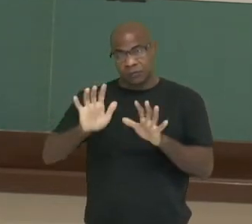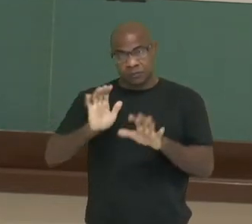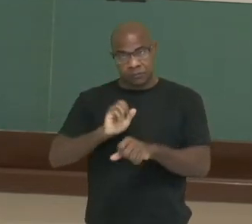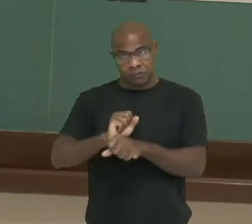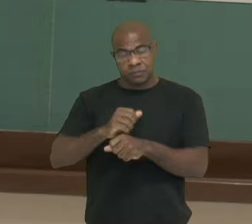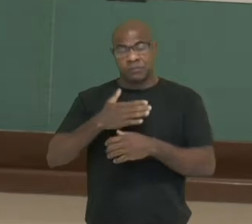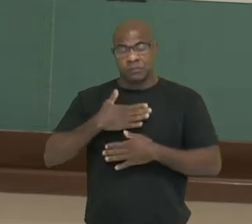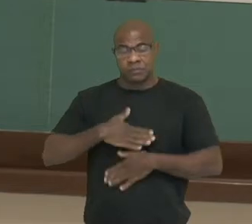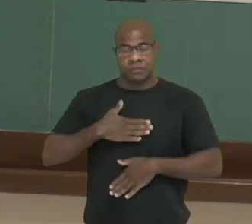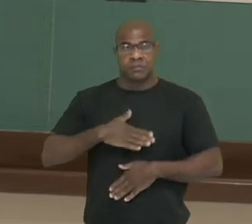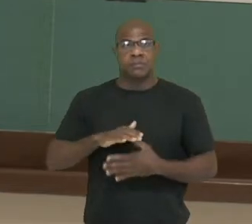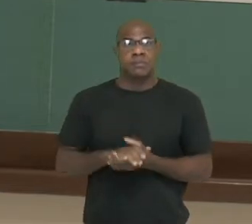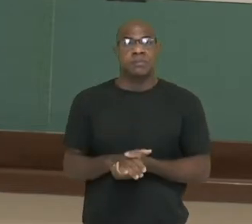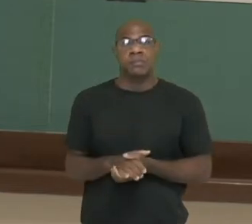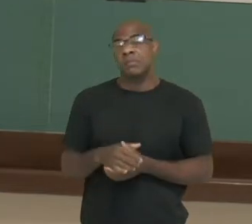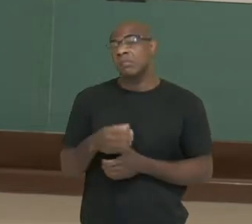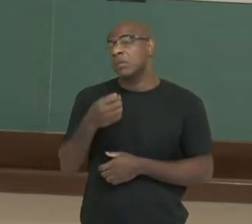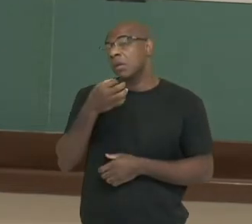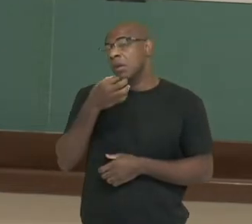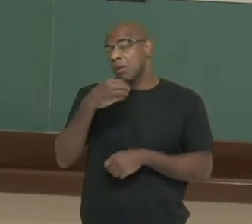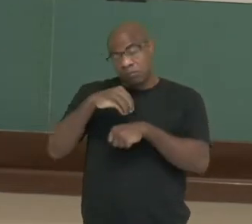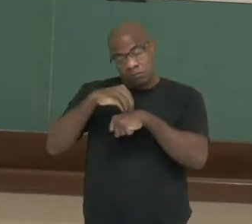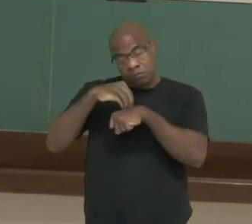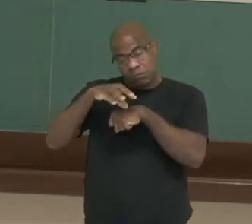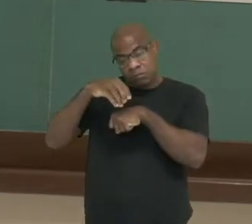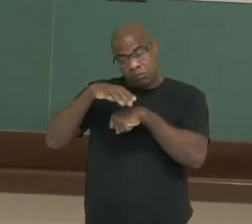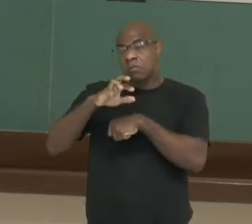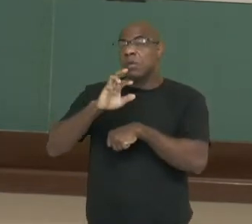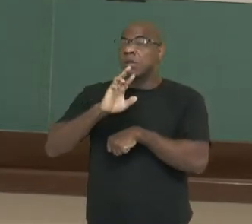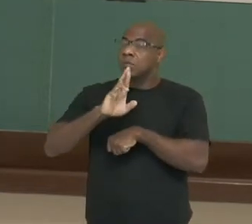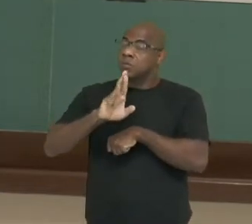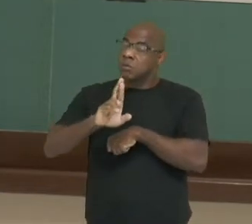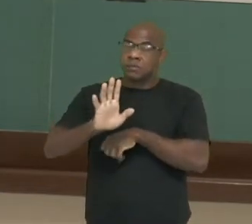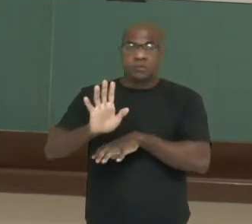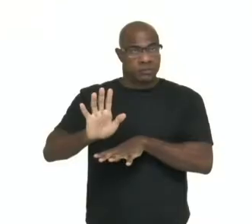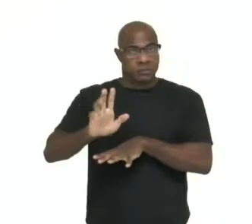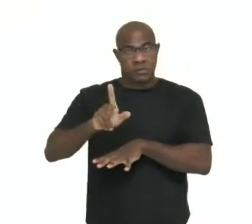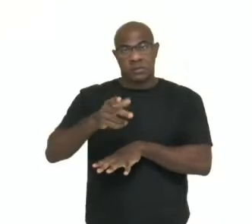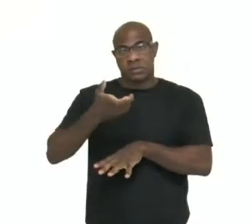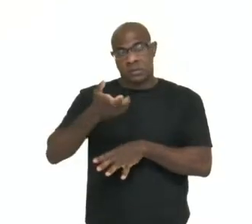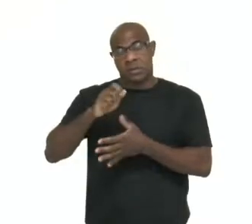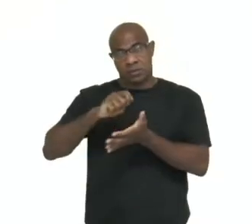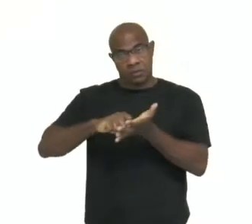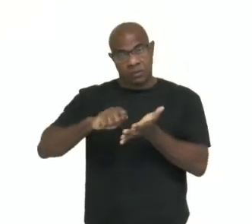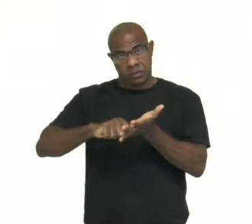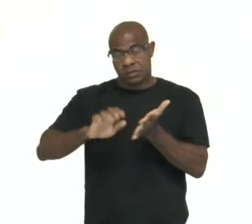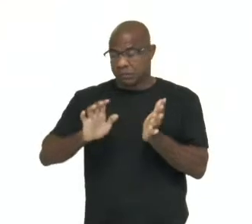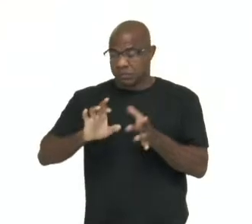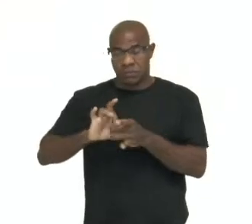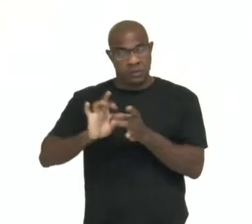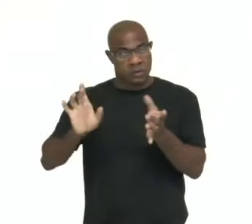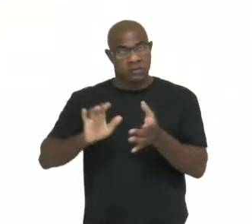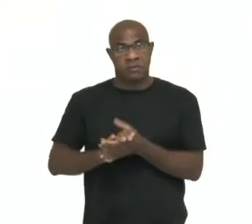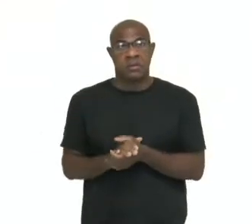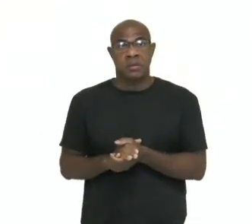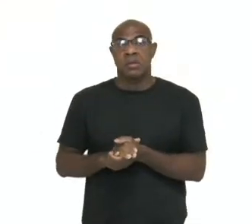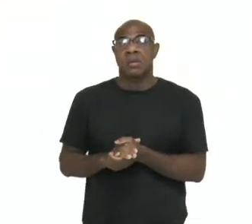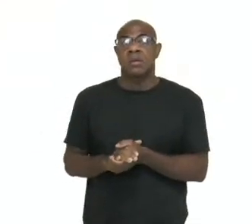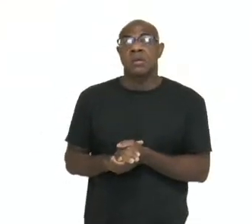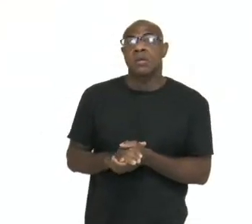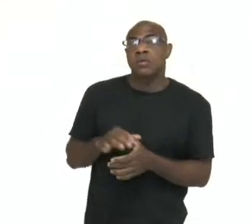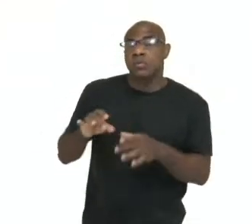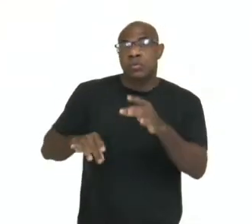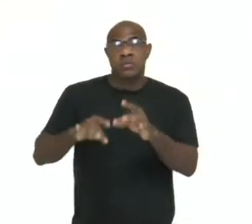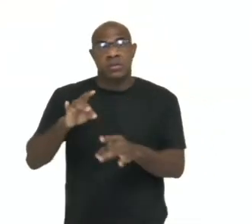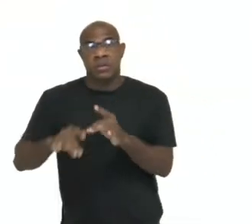bom? Então, aqui é a sugestão de resposta para vocês, quem quiser anotar, né? No teatro épico, a história é narrada